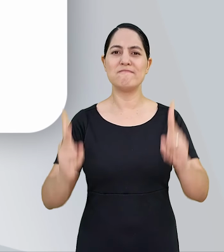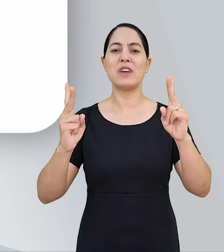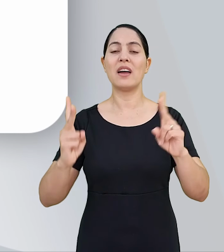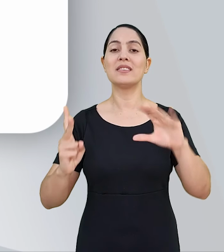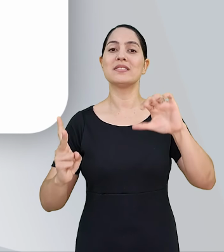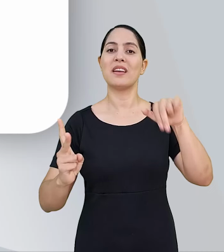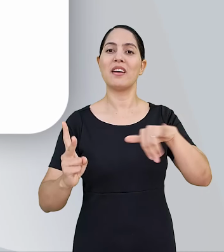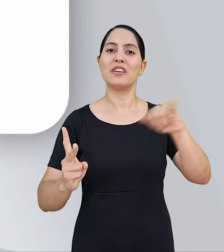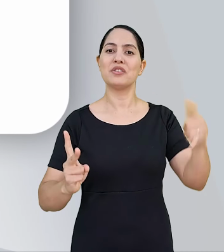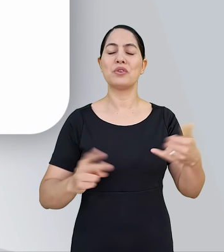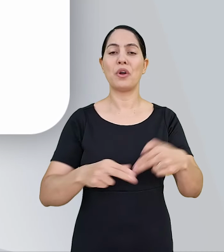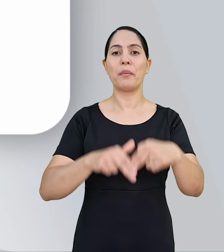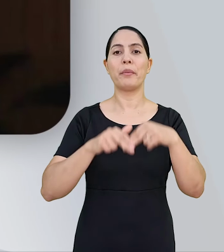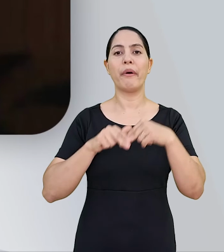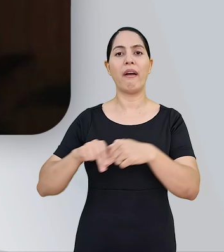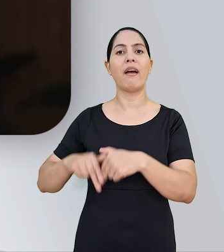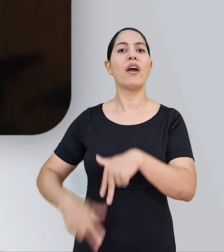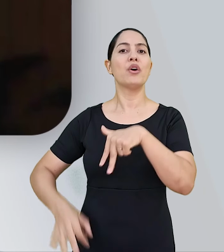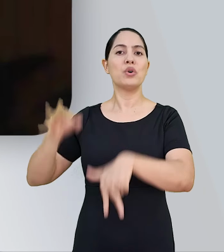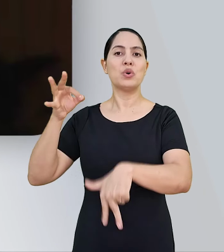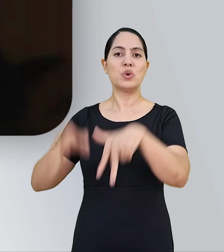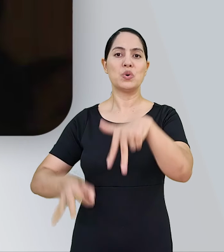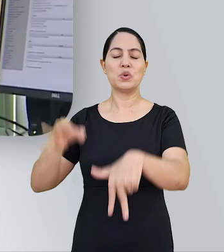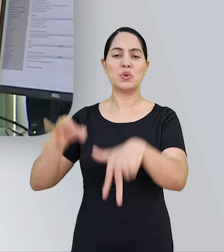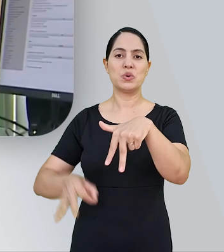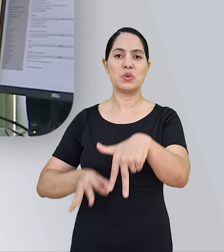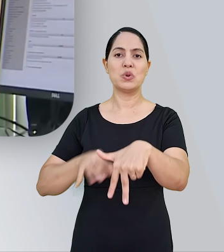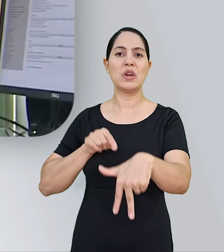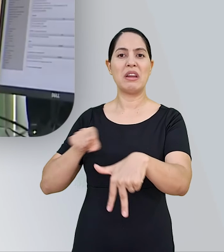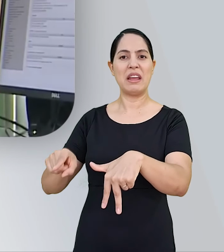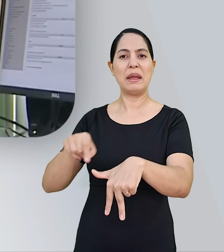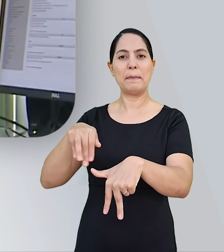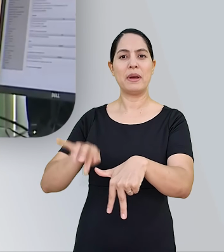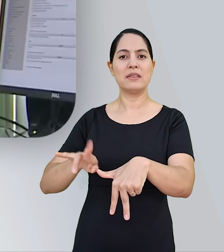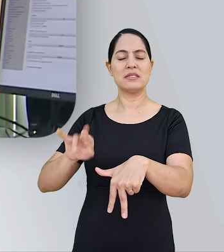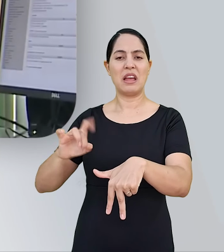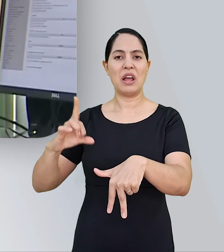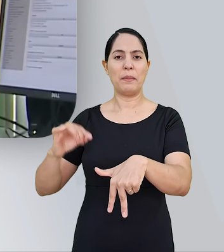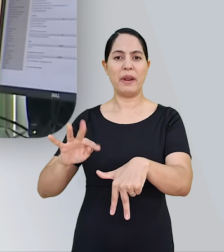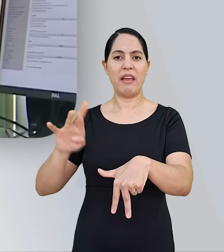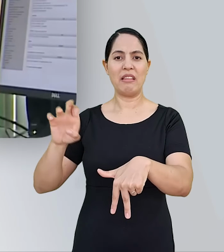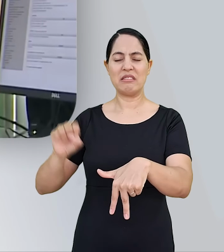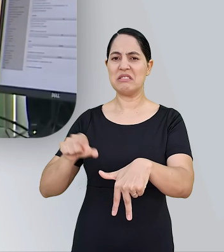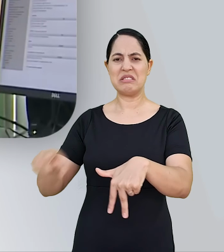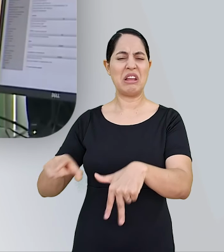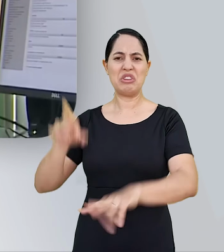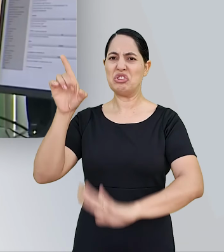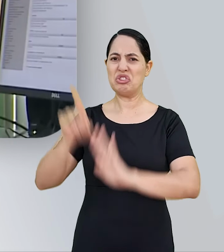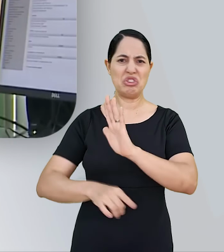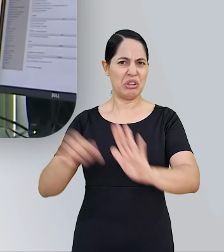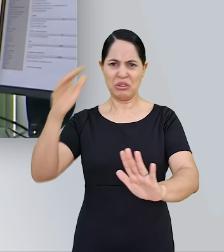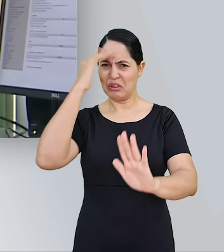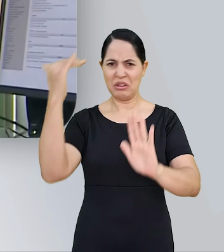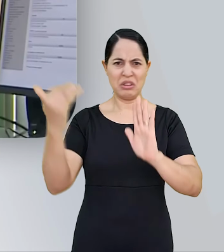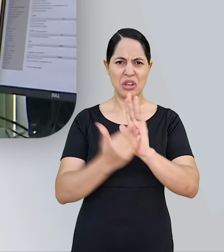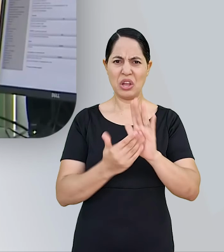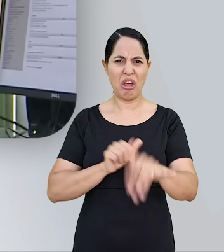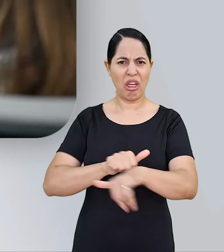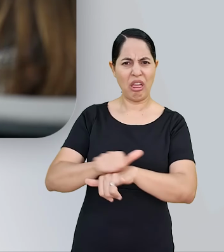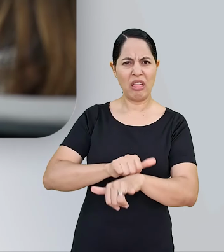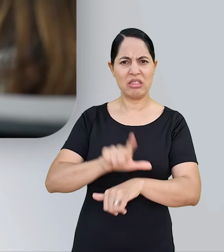CNJ de punir o ex-juiz Marcelo Bretas pelos abusos de autoridades, desvios e irregularidades nos processos da Lava